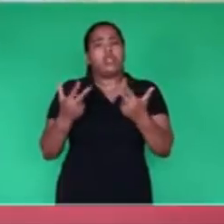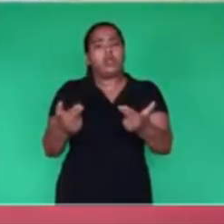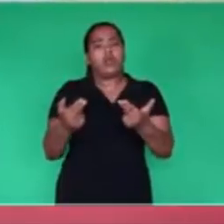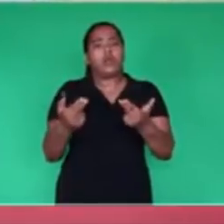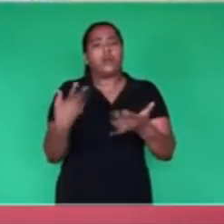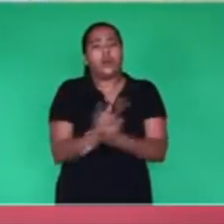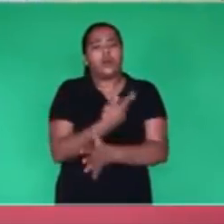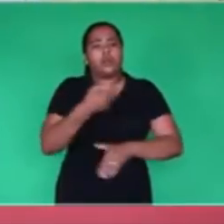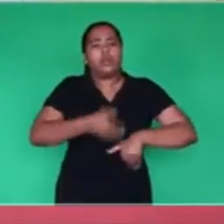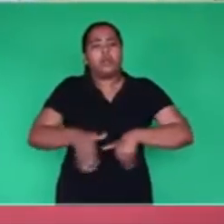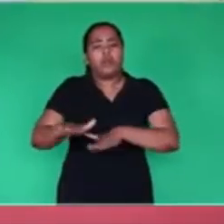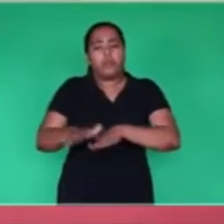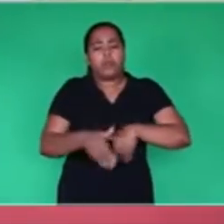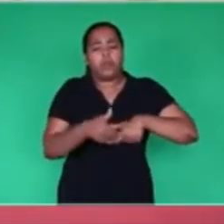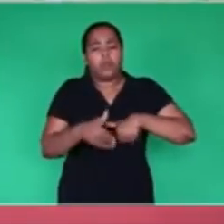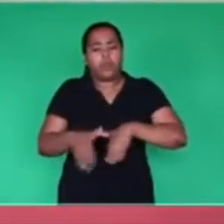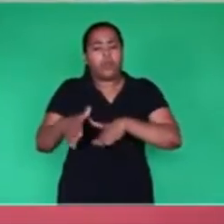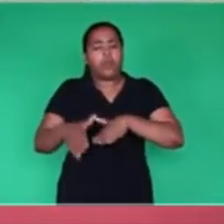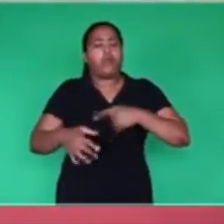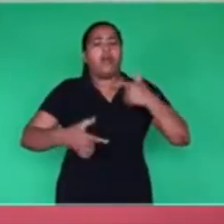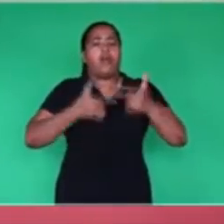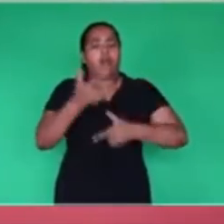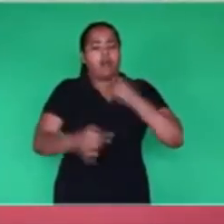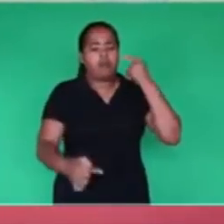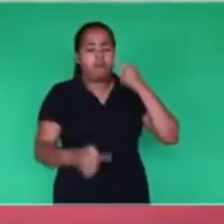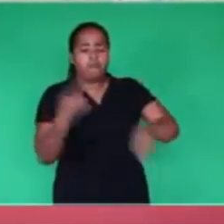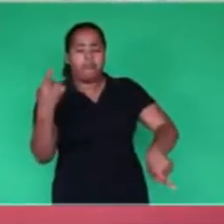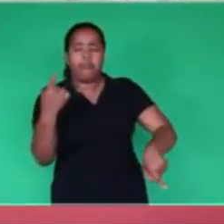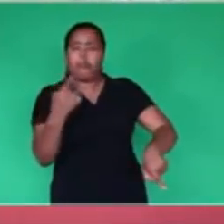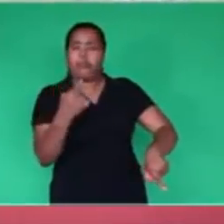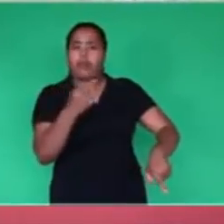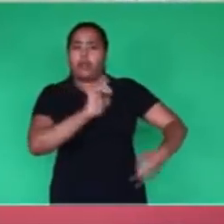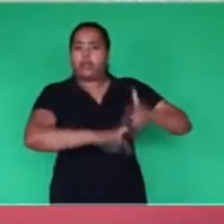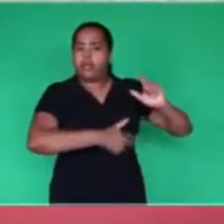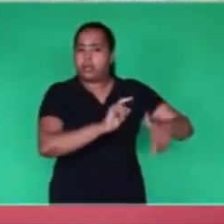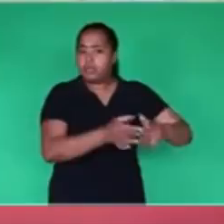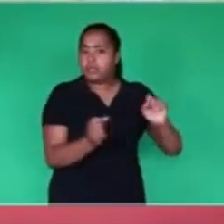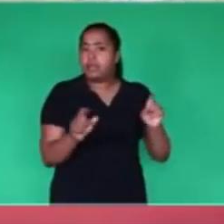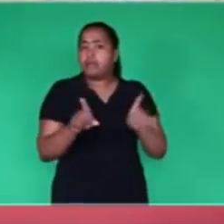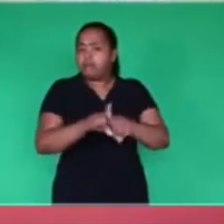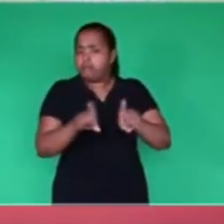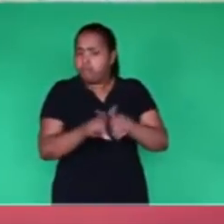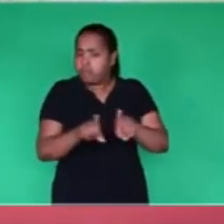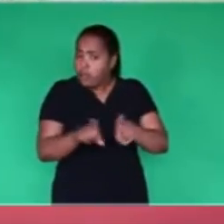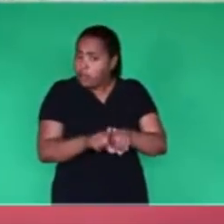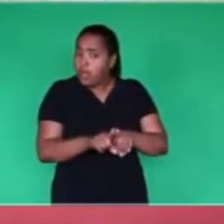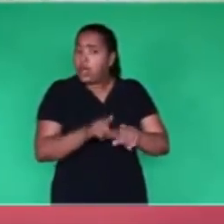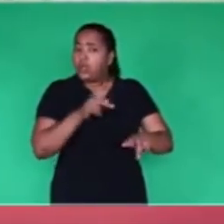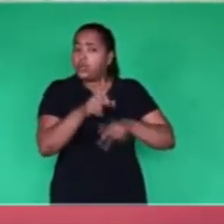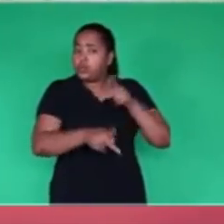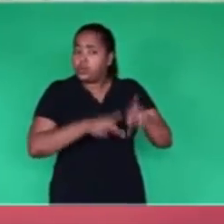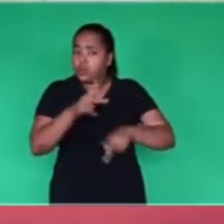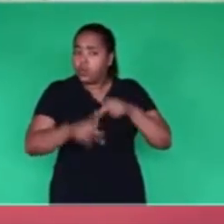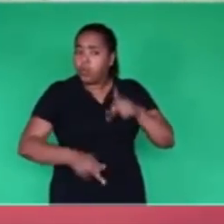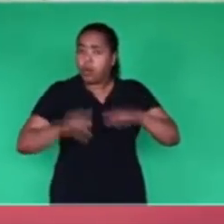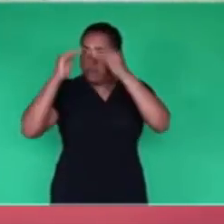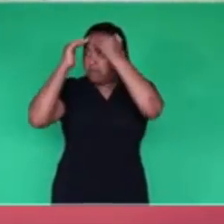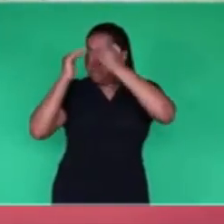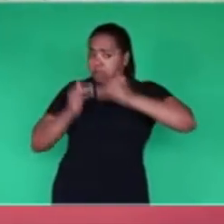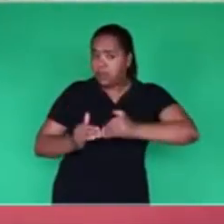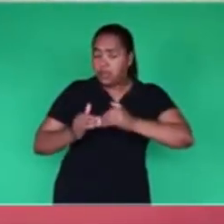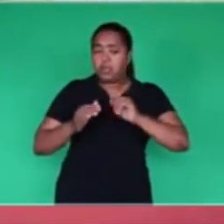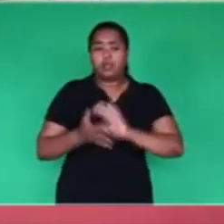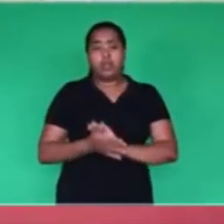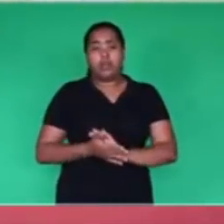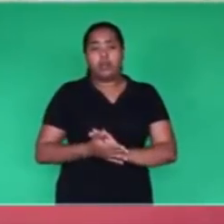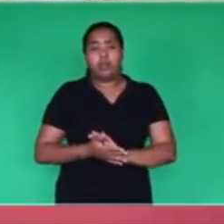que vão lutar contra Israel, vai ser também com os que tiverem, que não atenderem isso aqui, que não estiverem no